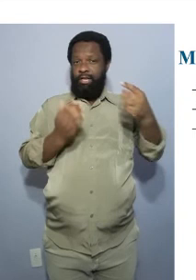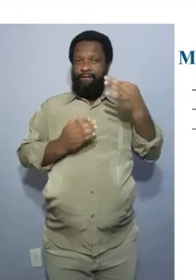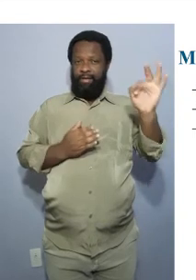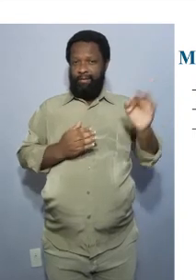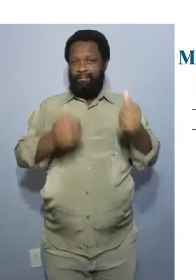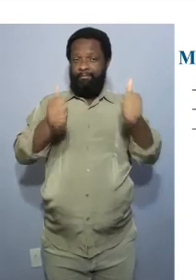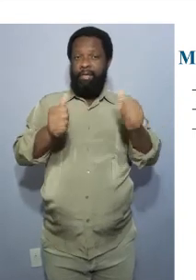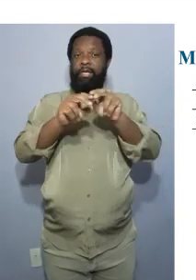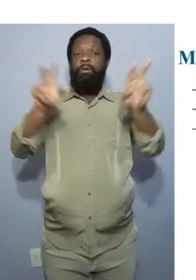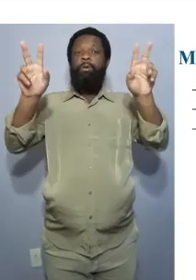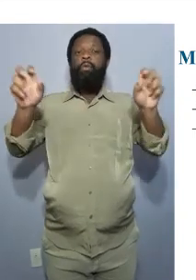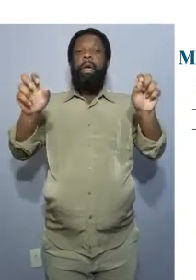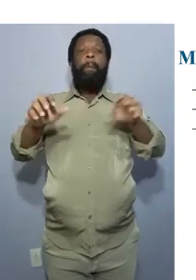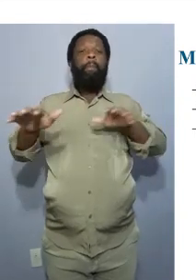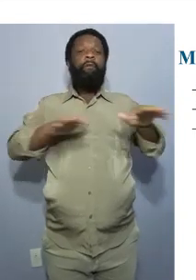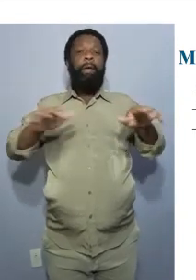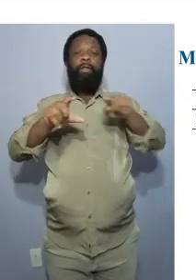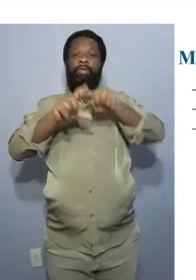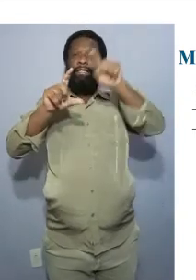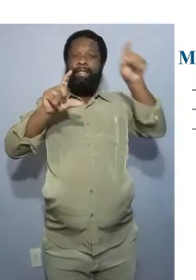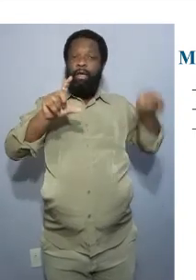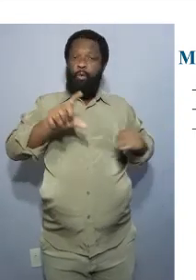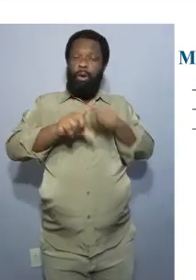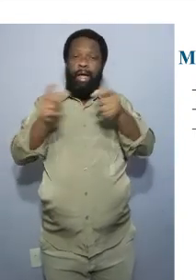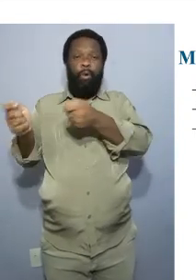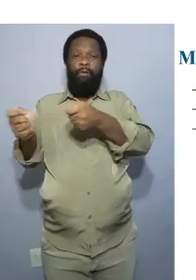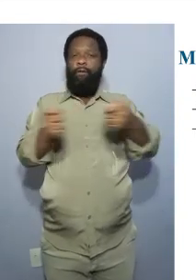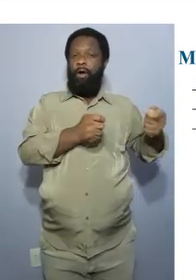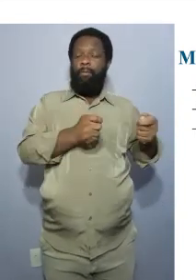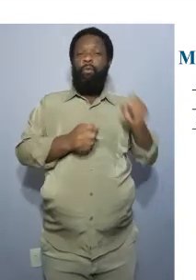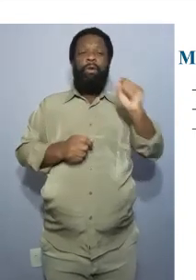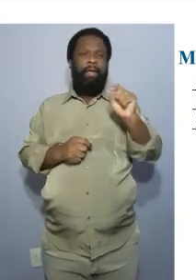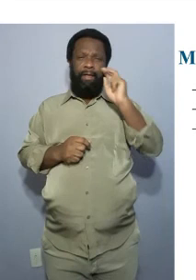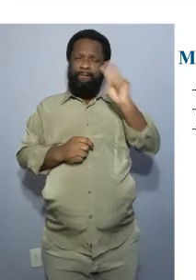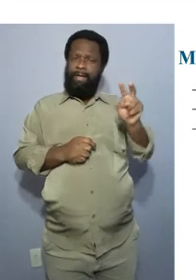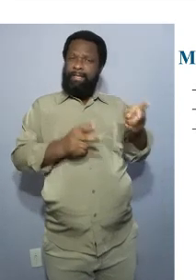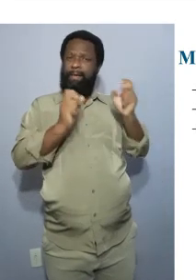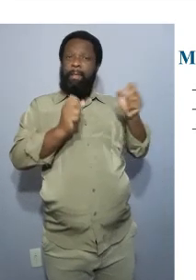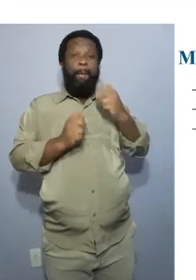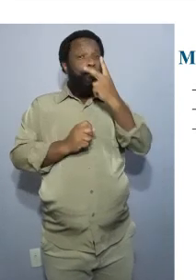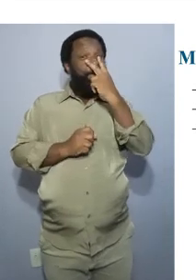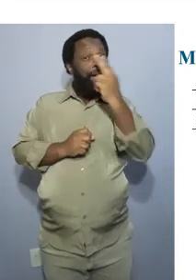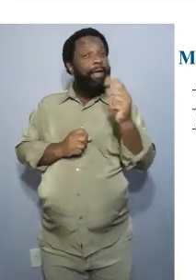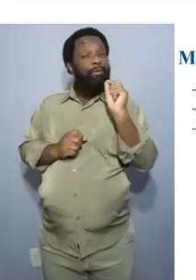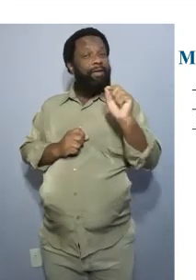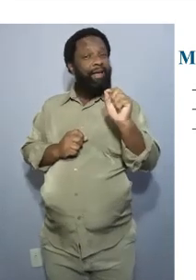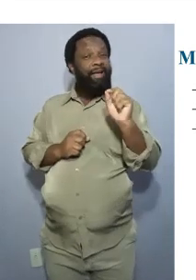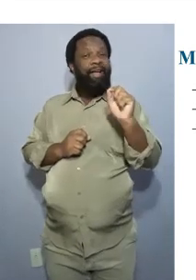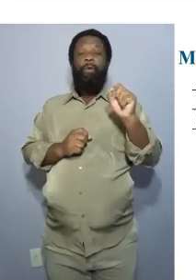de Física, tá bem? A gente vai falar sobre o movimento circular uniforme. E aí, já pelo nome, você percebe que tem uma